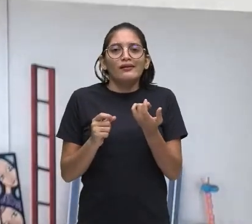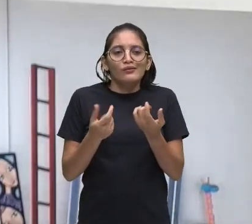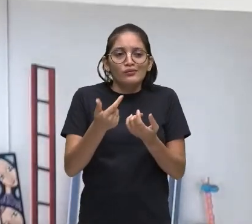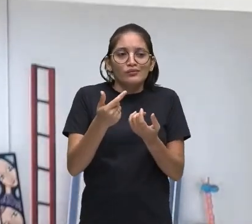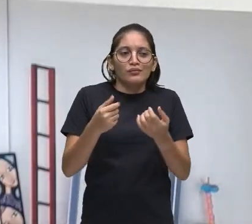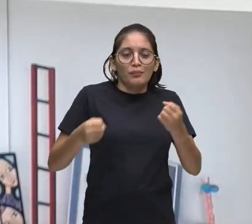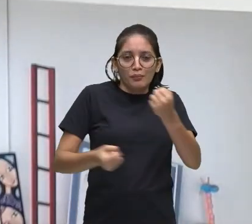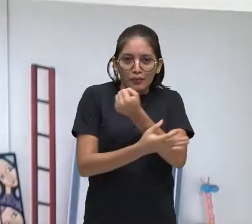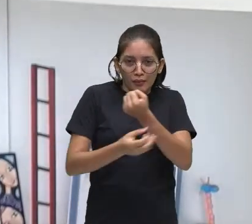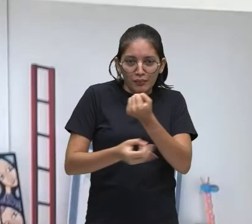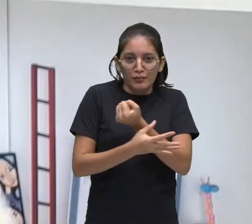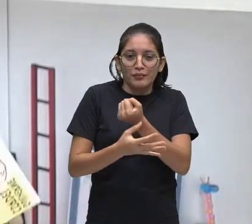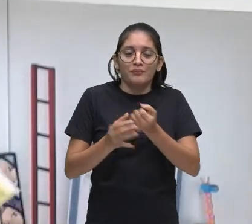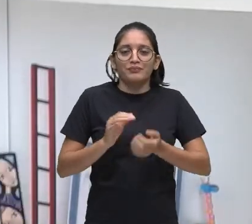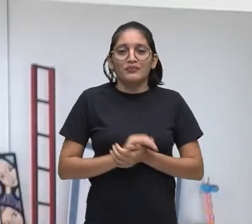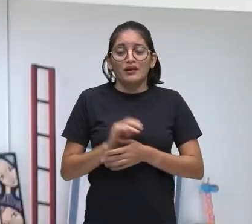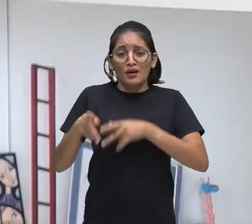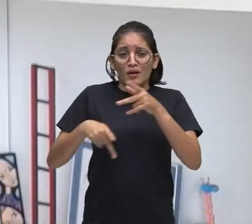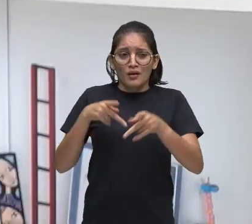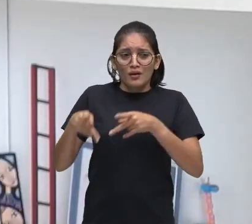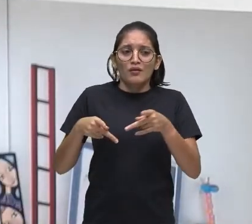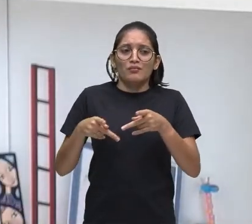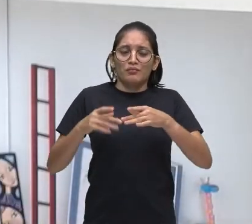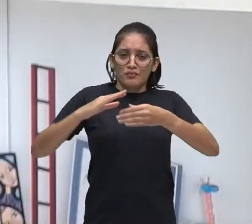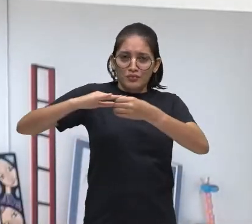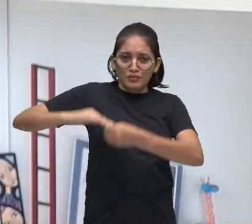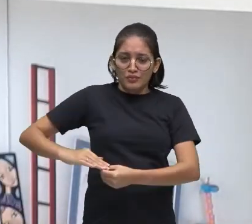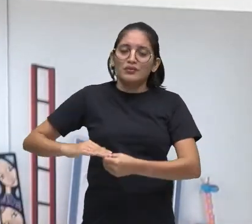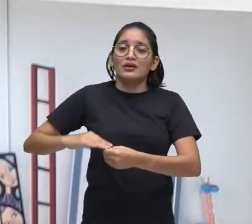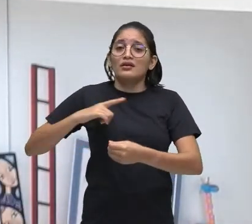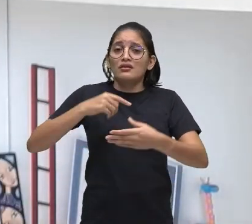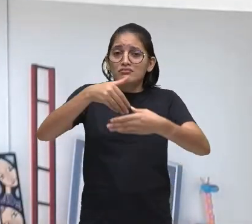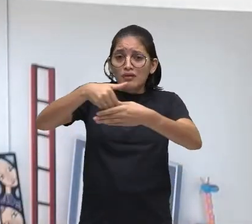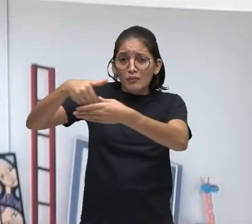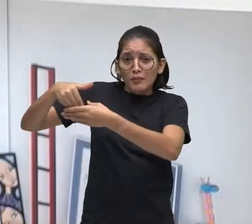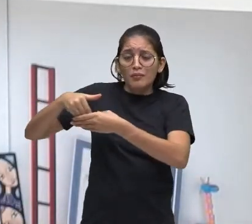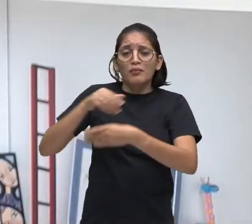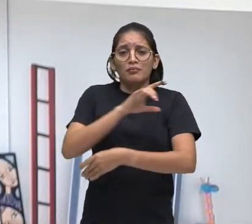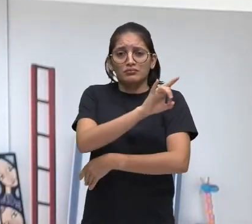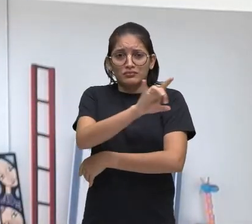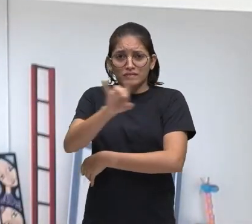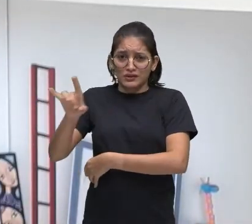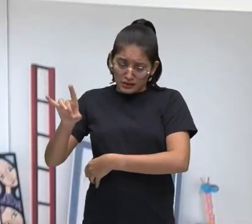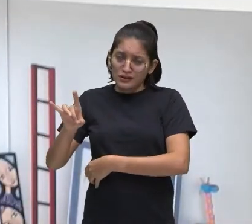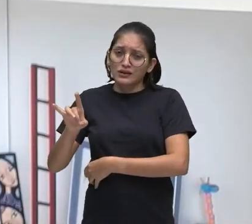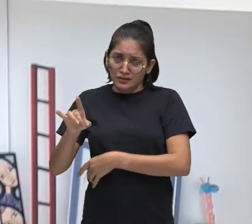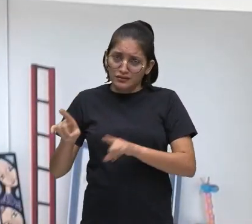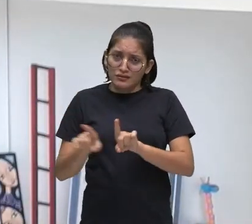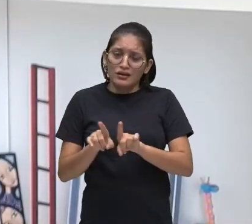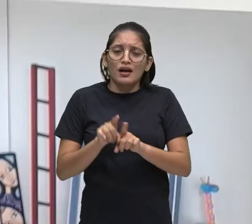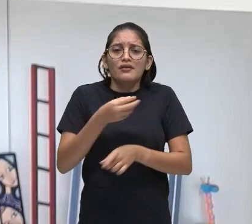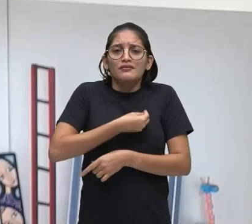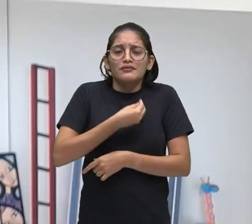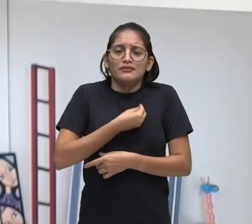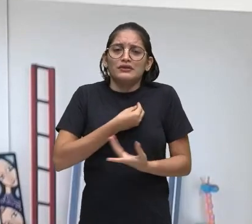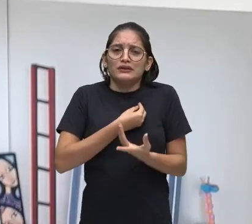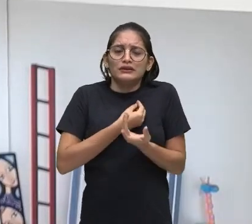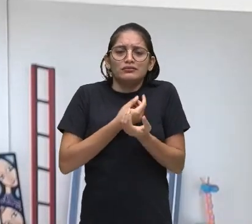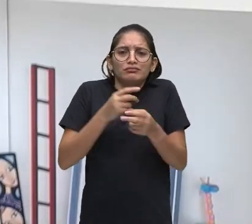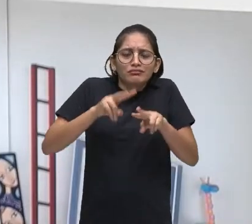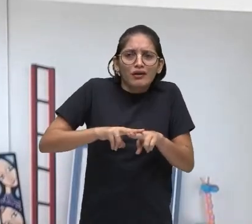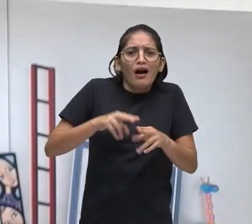o povo é oprimido, tem o seu voto comprado, acaba manipulado, vivendo sem direção, tá